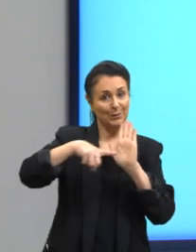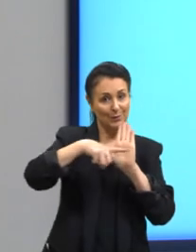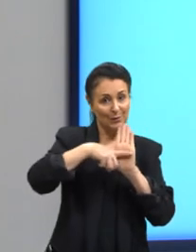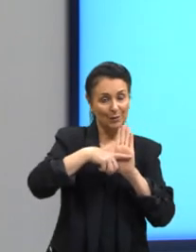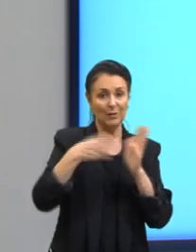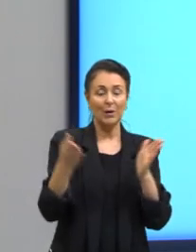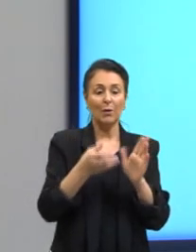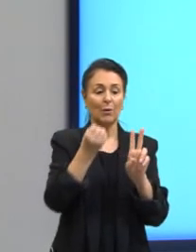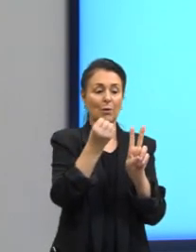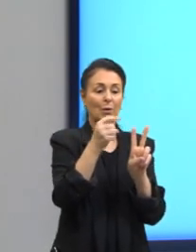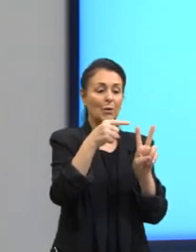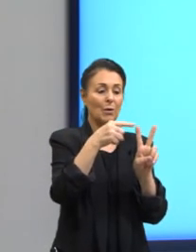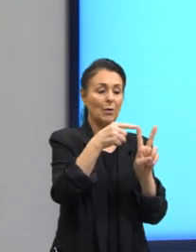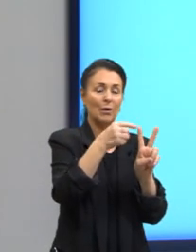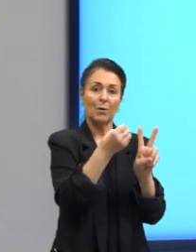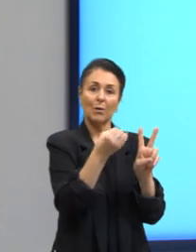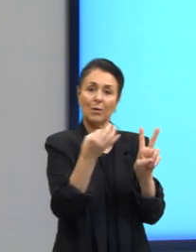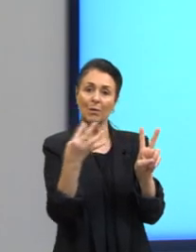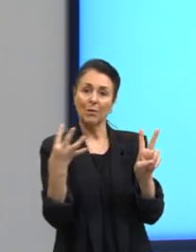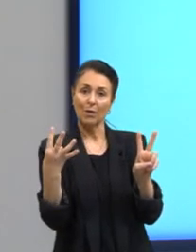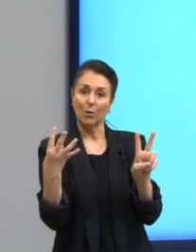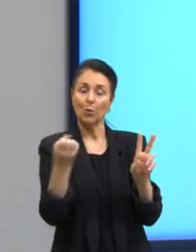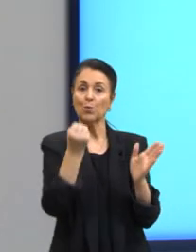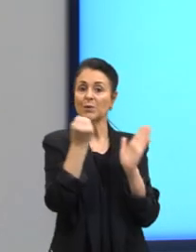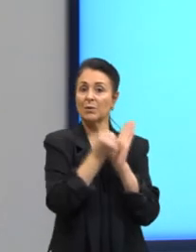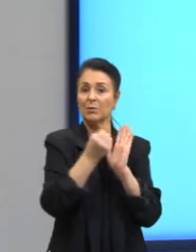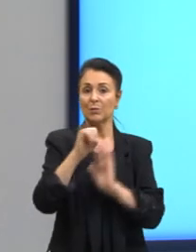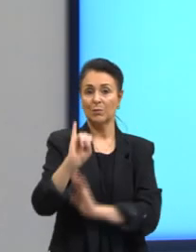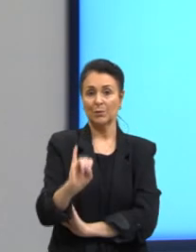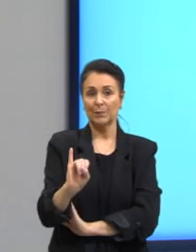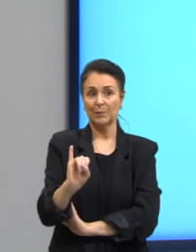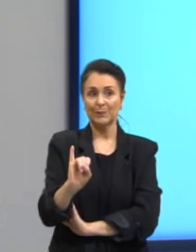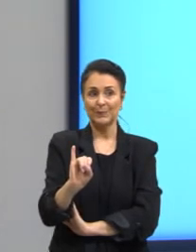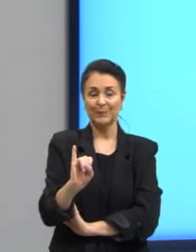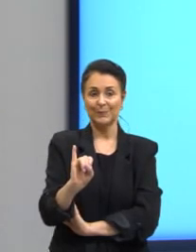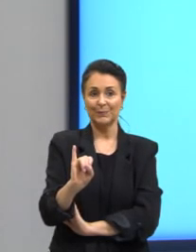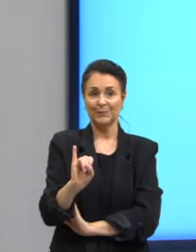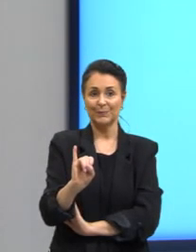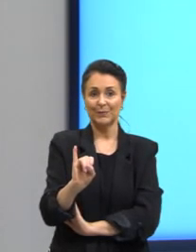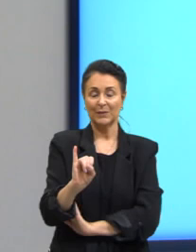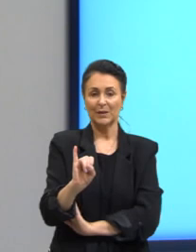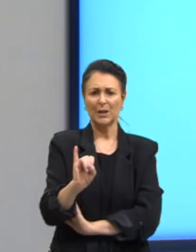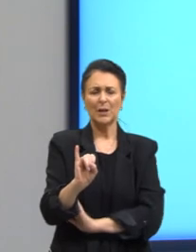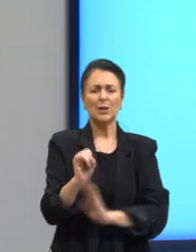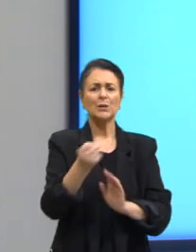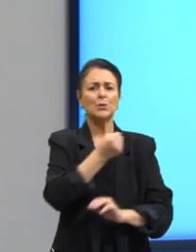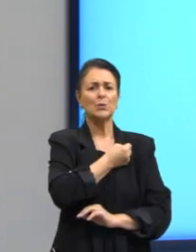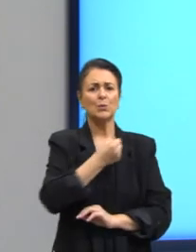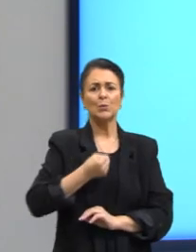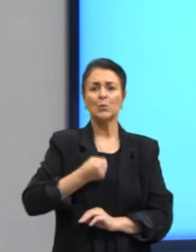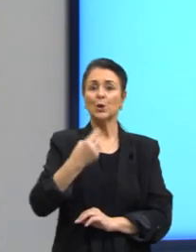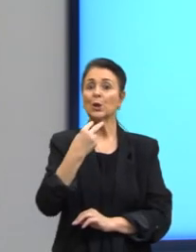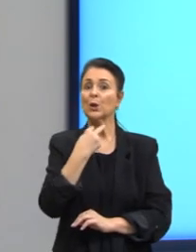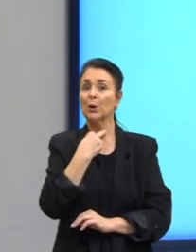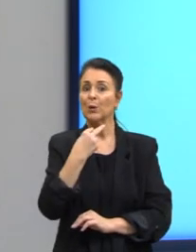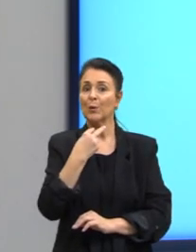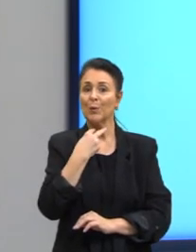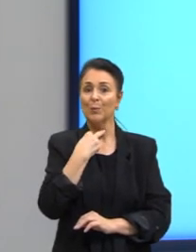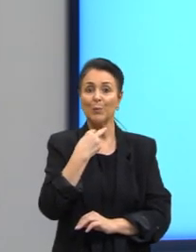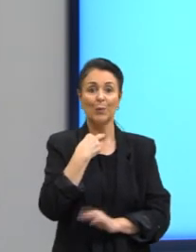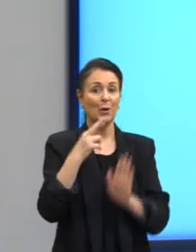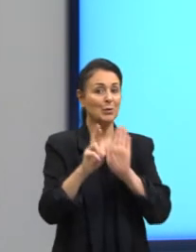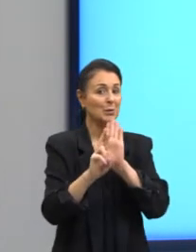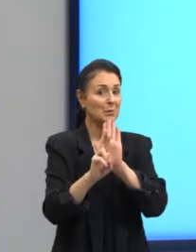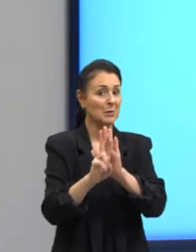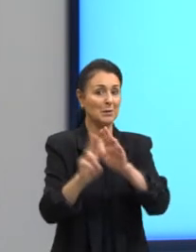irracionais cujo símbolo é aquele e ali que eu mostrei ao lado bom então são números que não podem ser escrito na forma